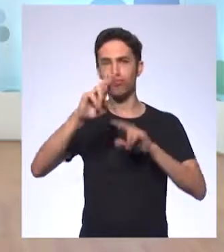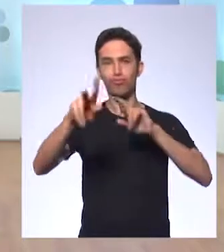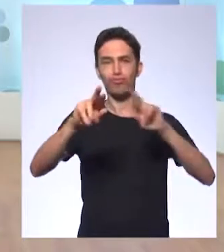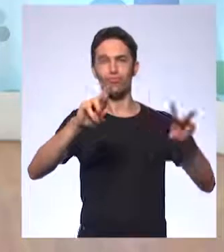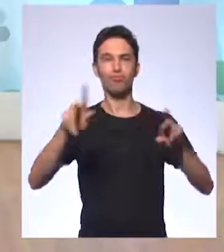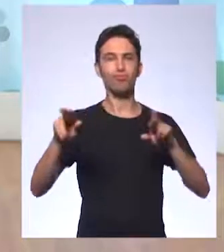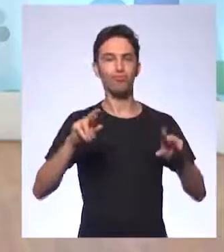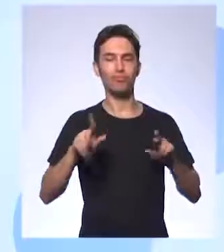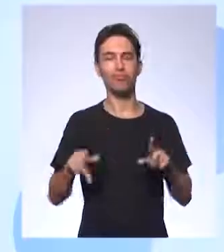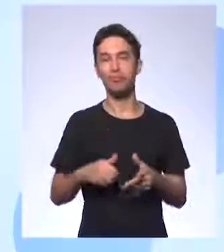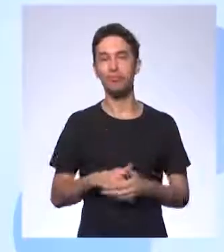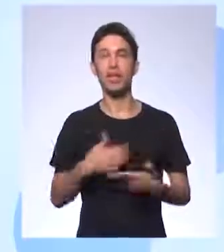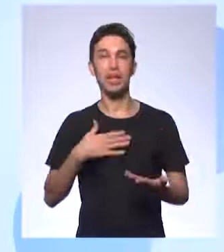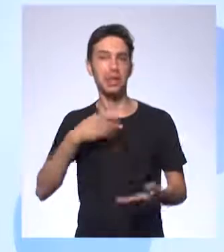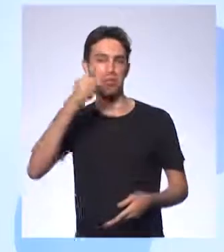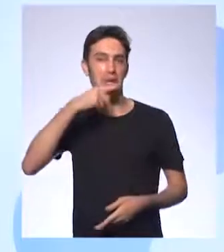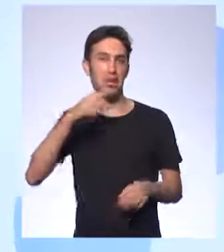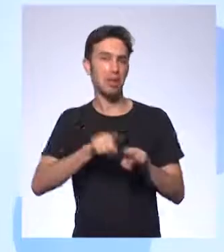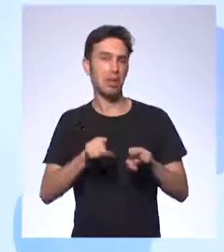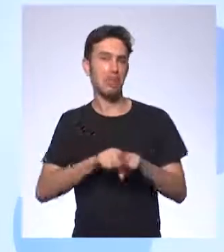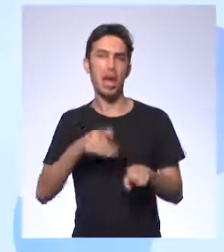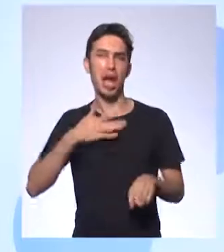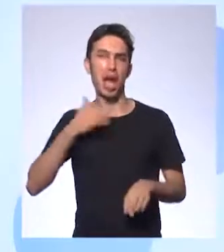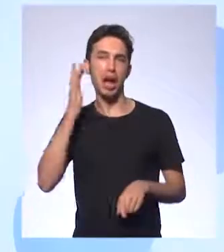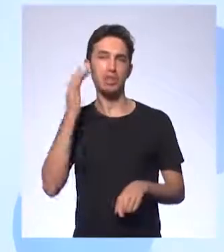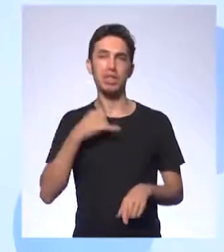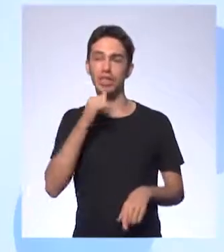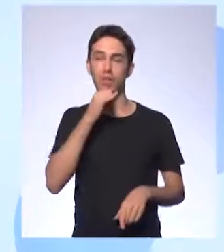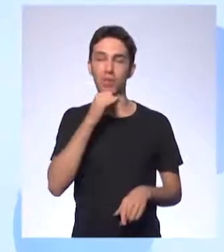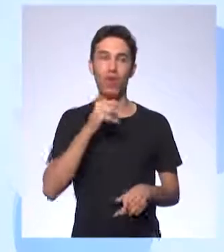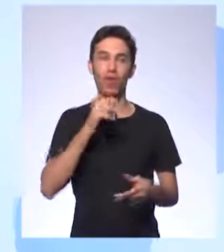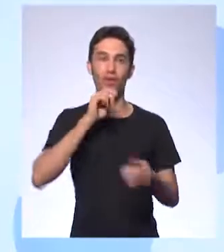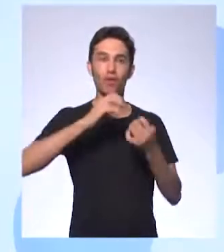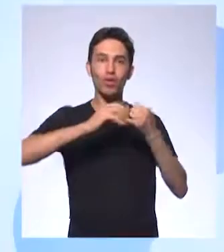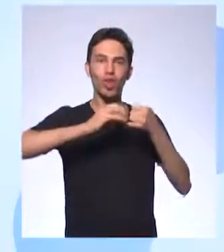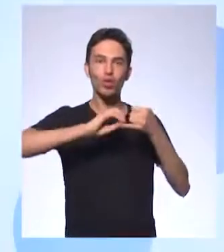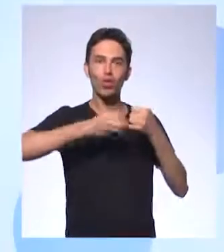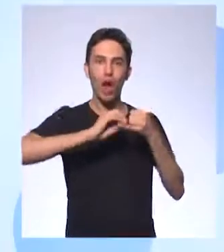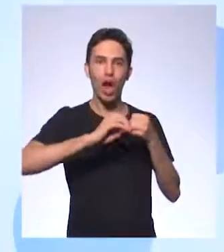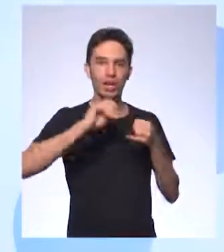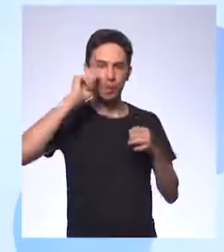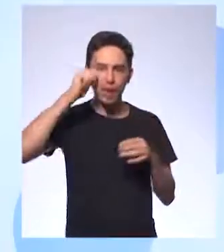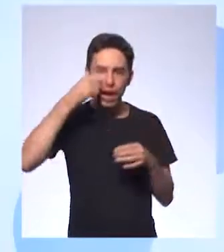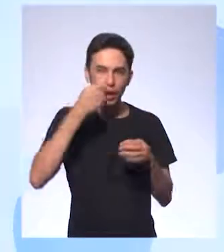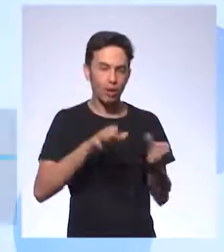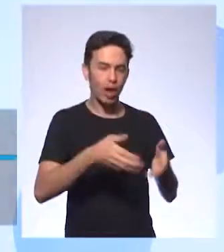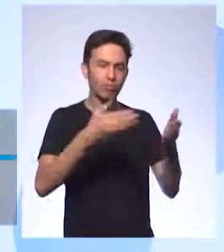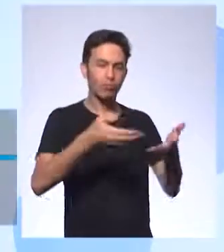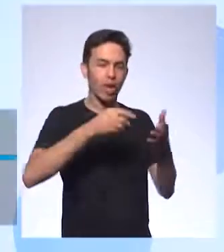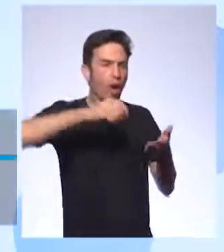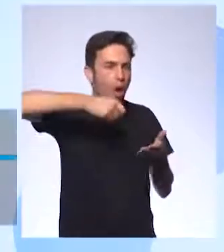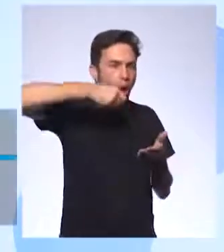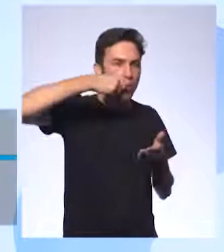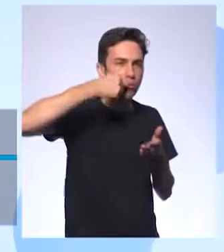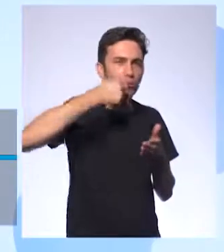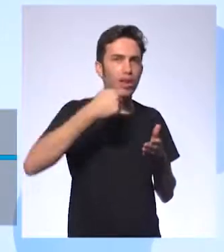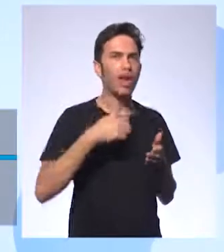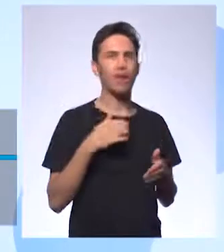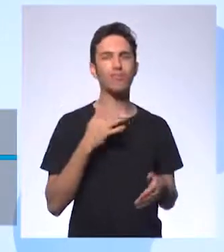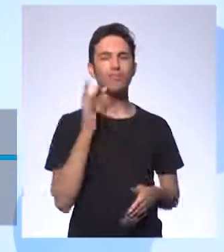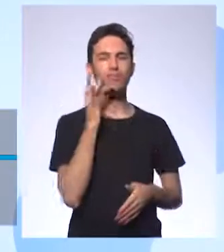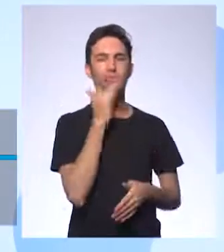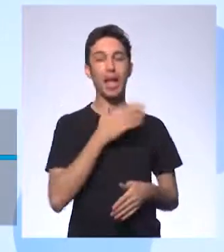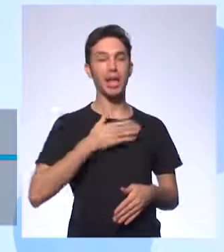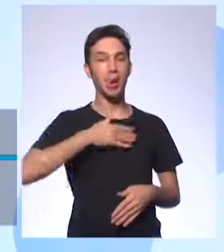também. Porque a melhor comida do mundo, para mim, eu estava falando agora há pouco, é feijoada. Eu amo feijoada, então, tá vendo? São